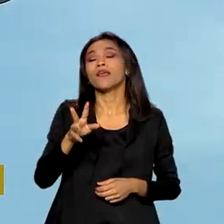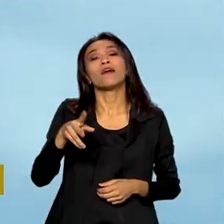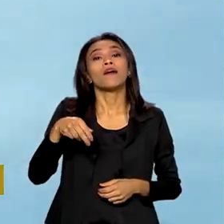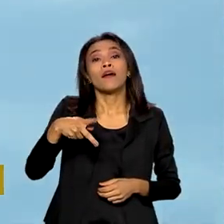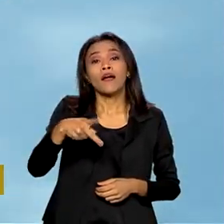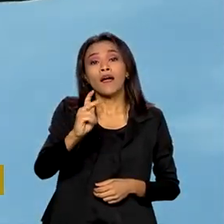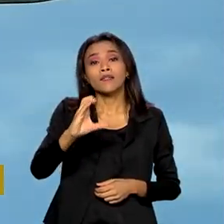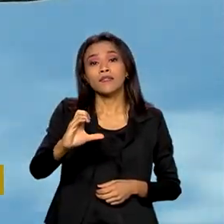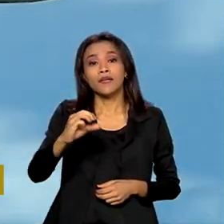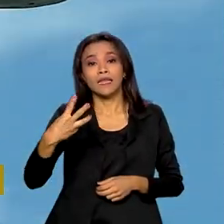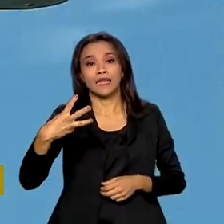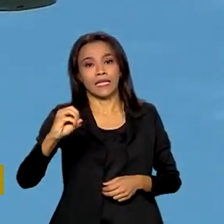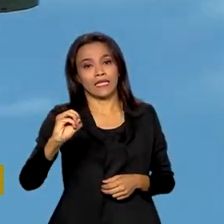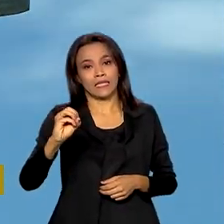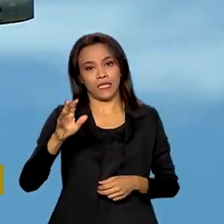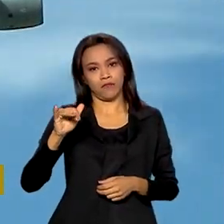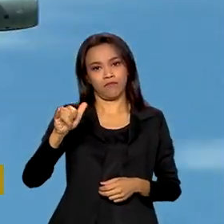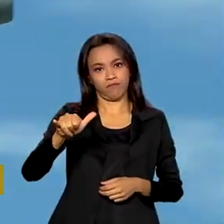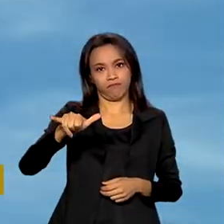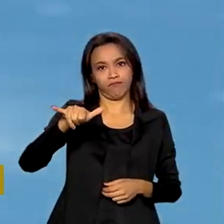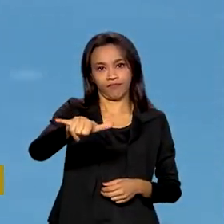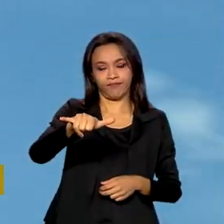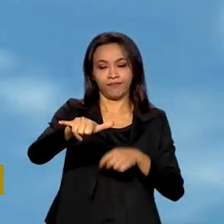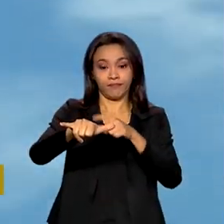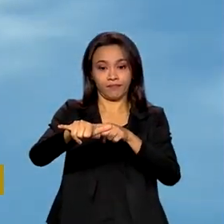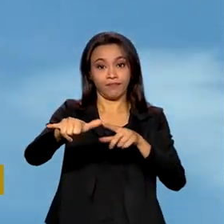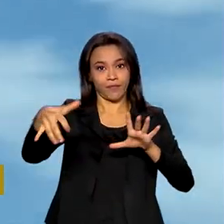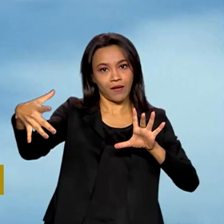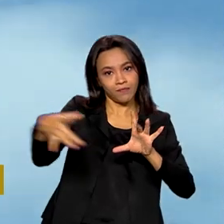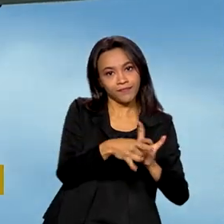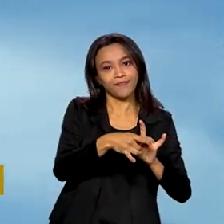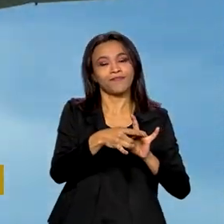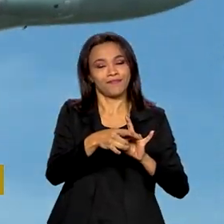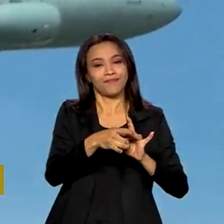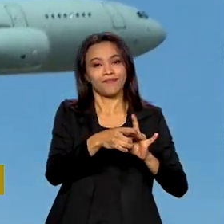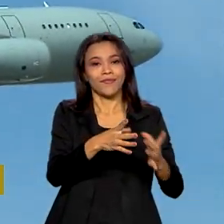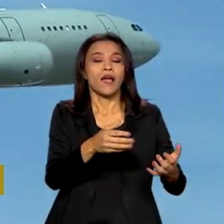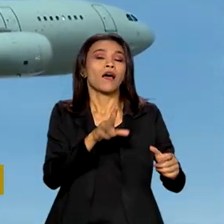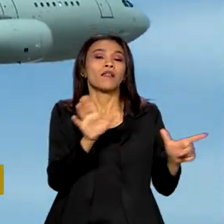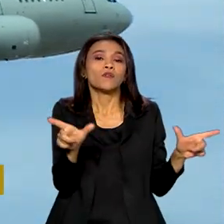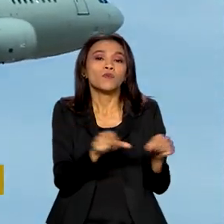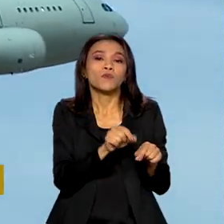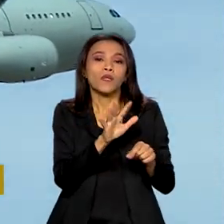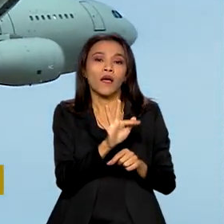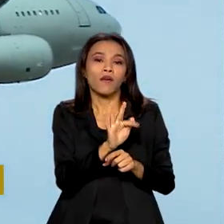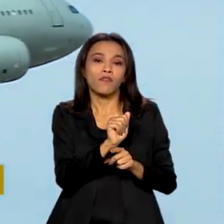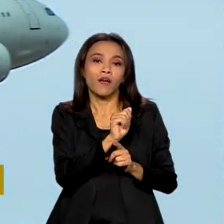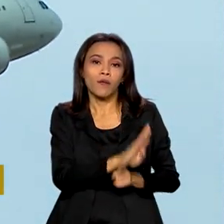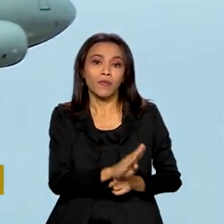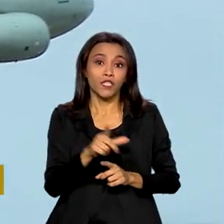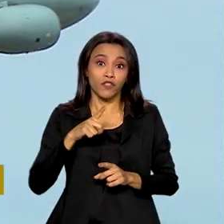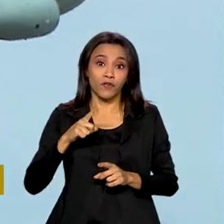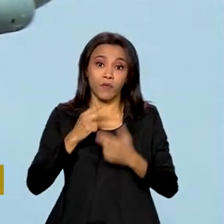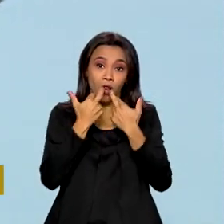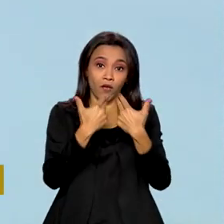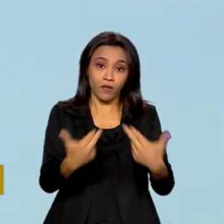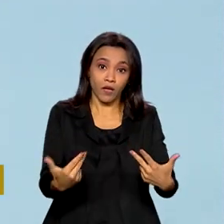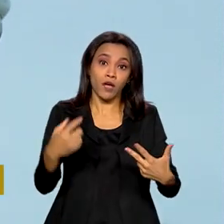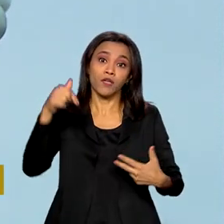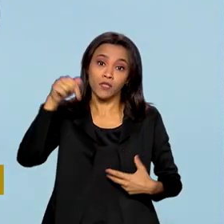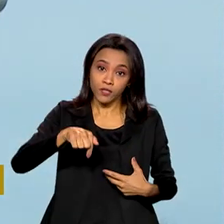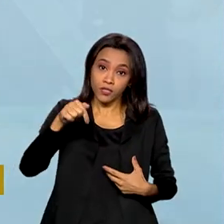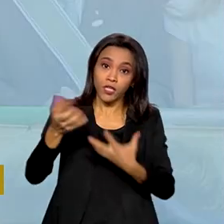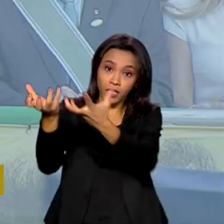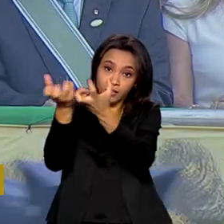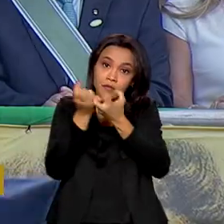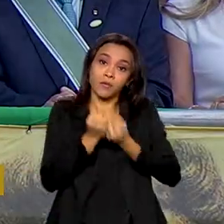essa aeronave recentemente incorporada na Força Aérea Brasileira. Agora, esse ano, tivemos essa unidade recebida no Galeão,